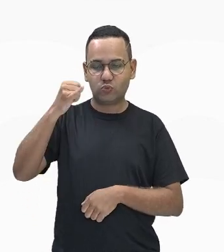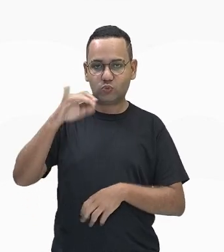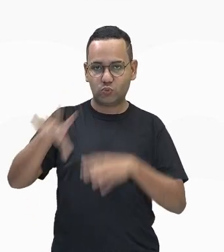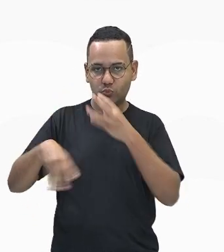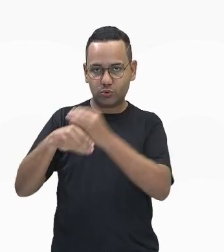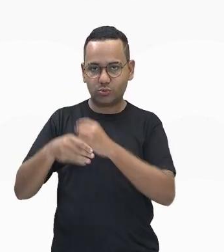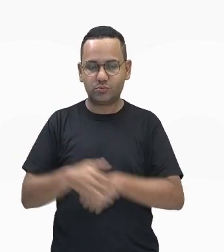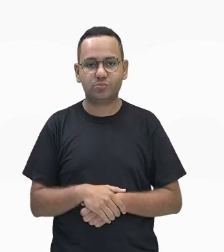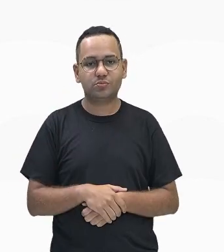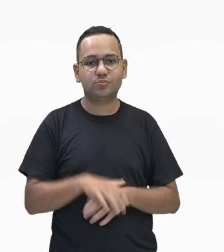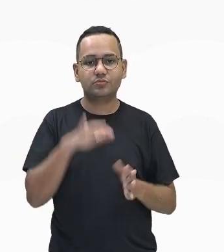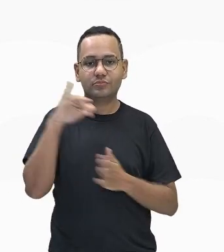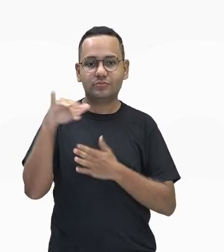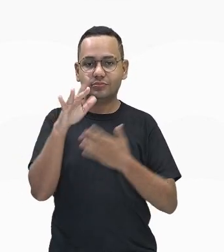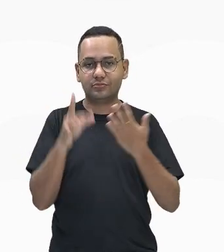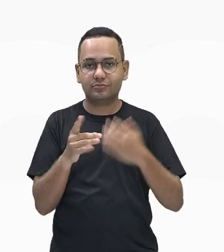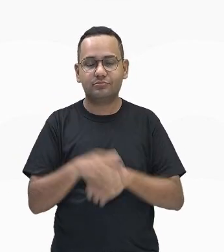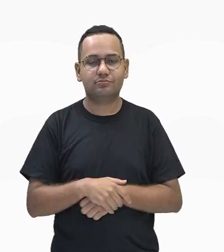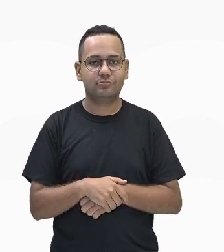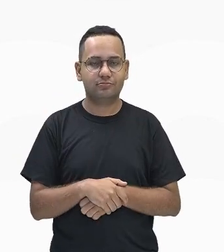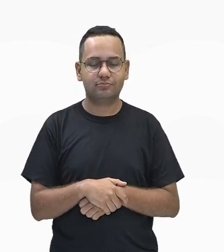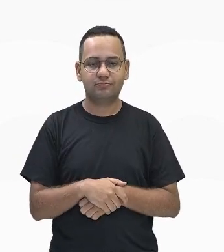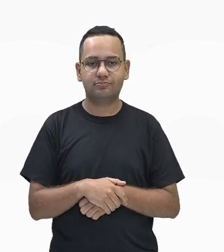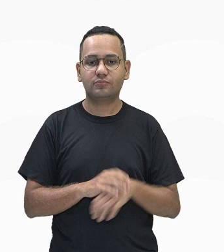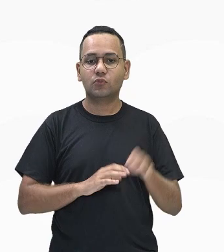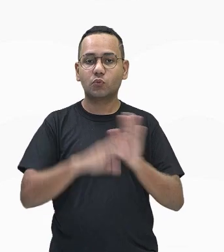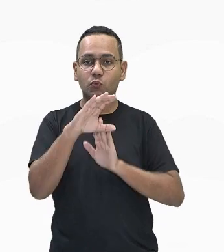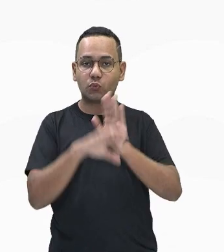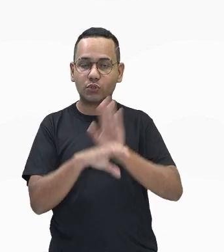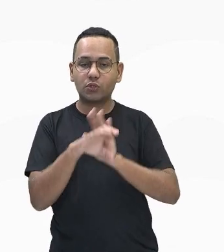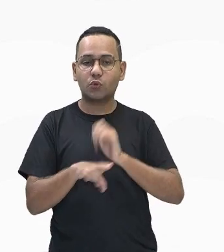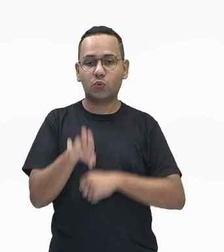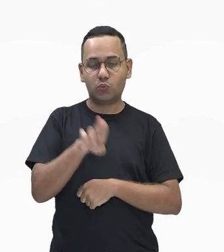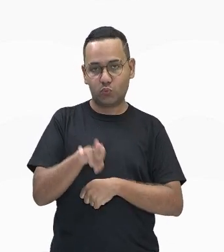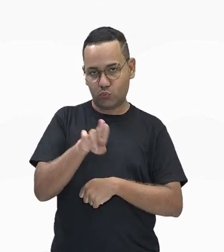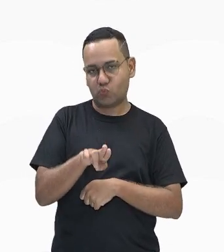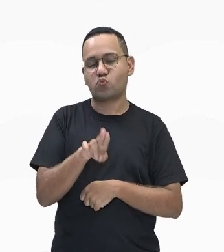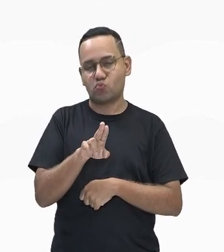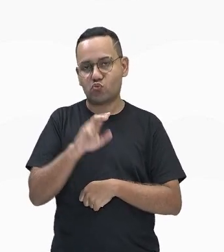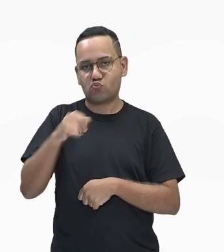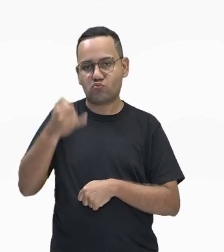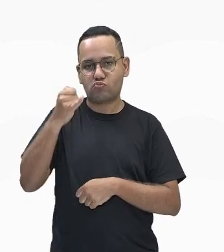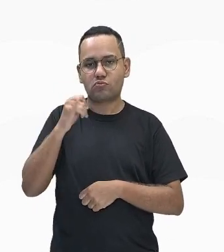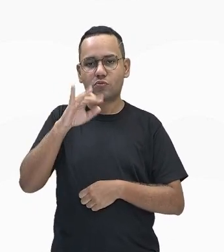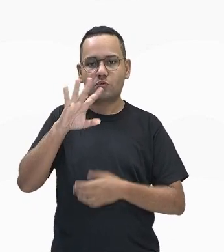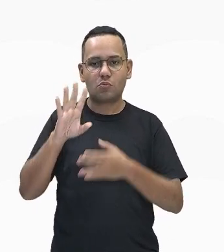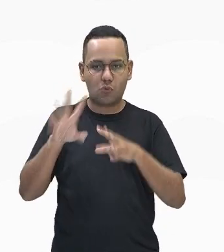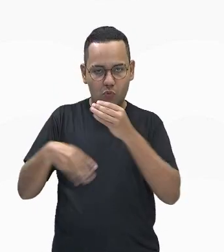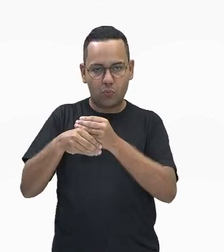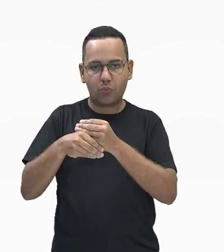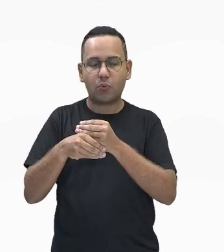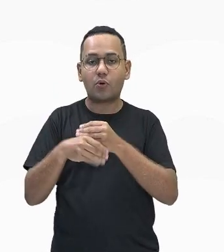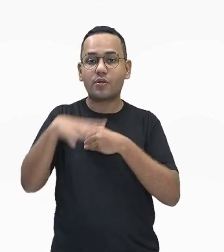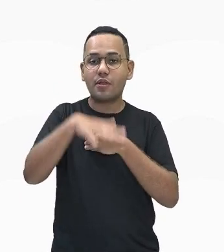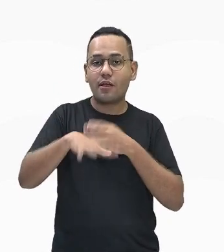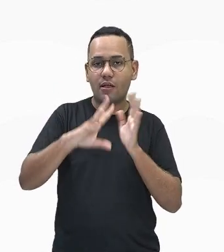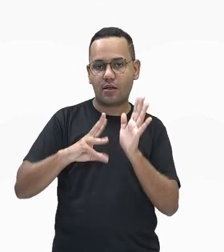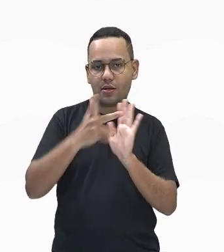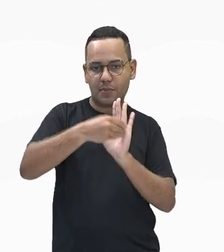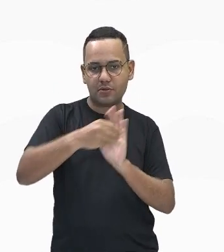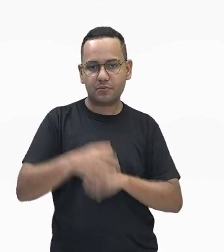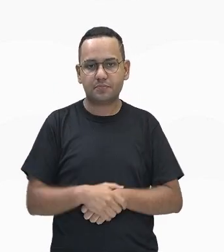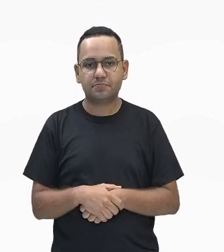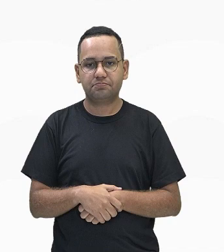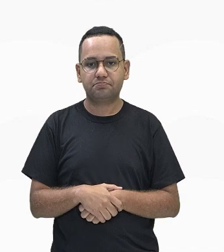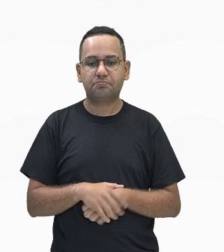juros compostos, detalhamento, conceito e utilização de juros compostos no contexto